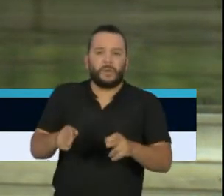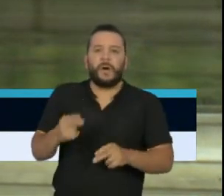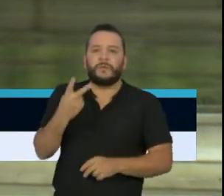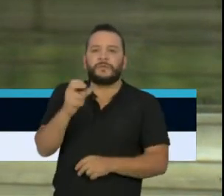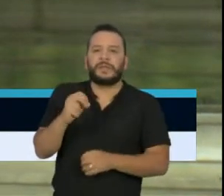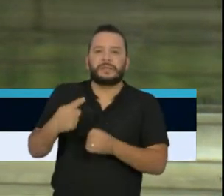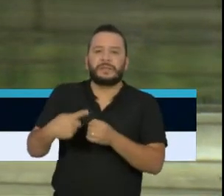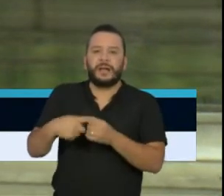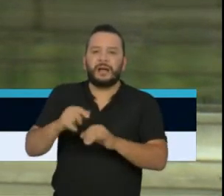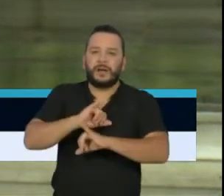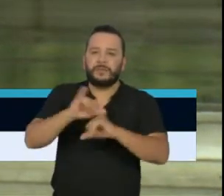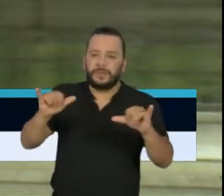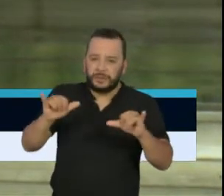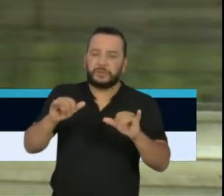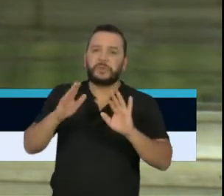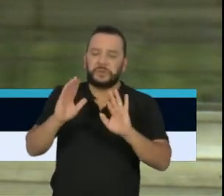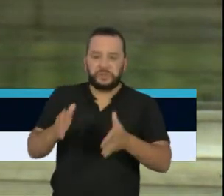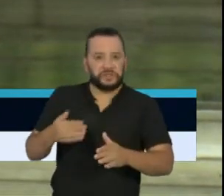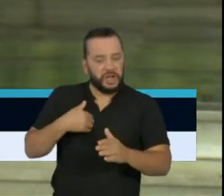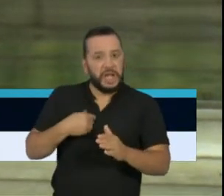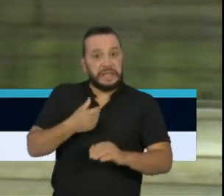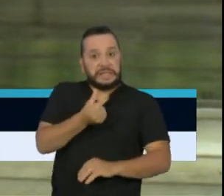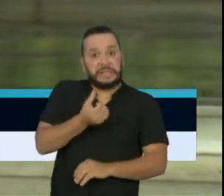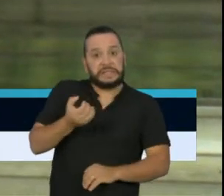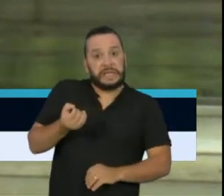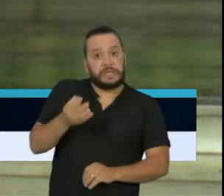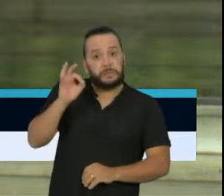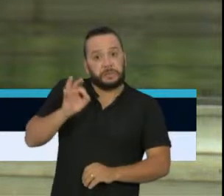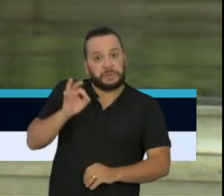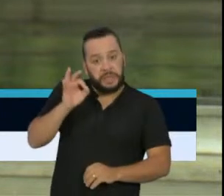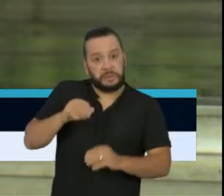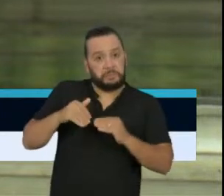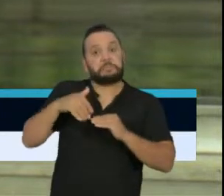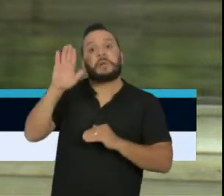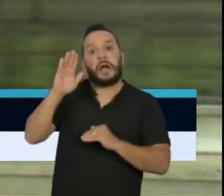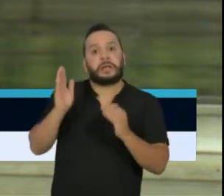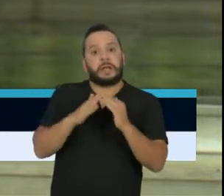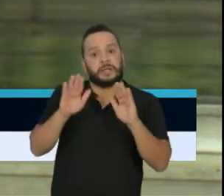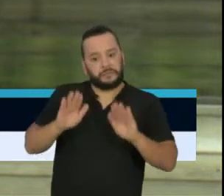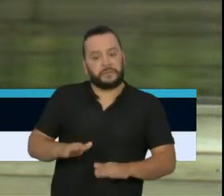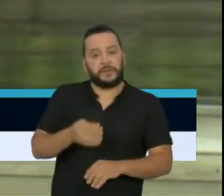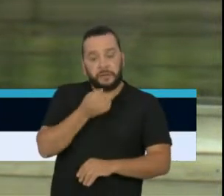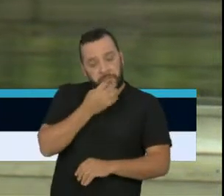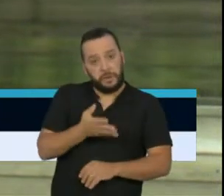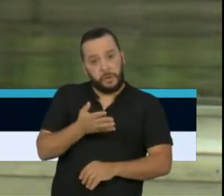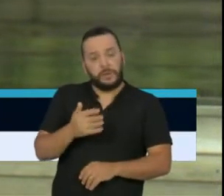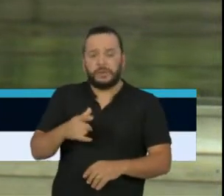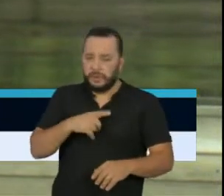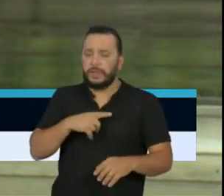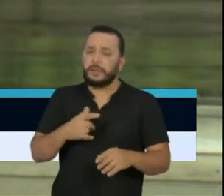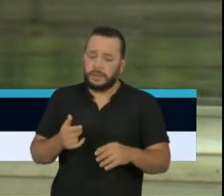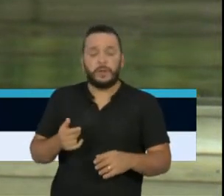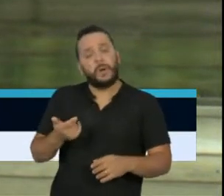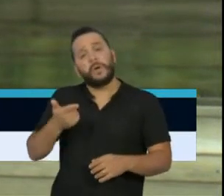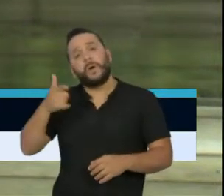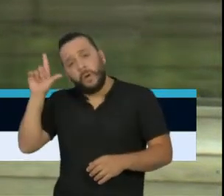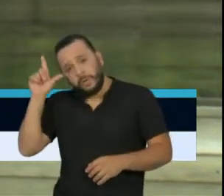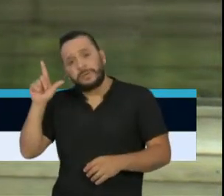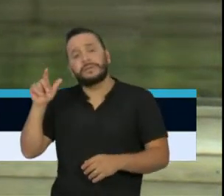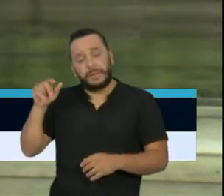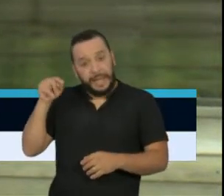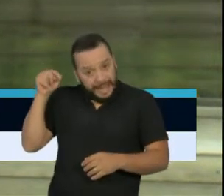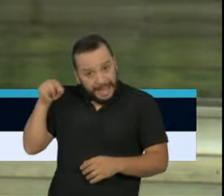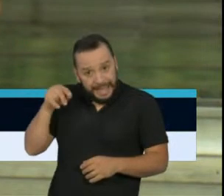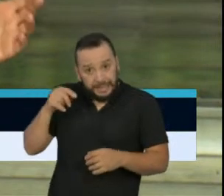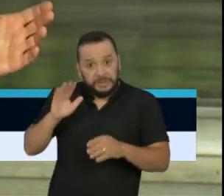Covas, anunciamos que estão com índices superiores a 60%, certamente serão cidades que poderão